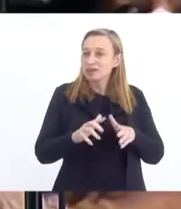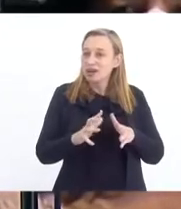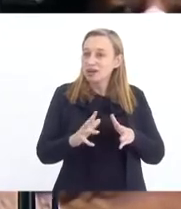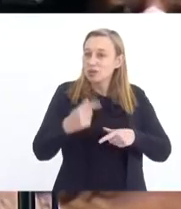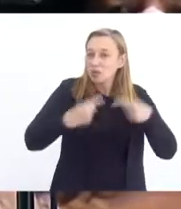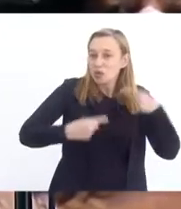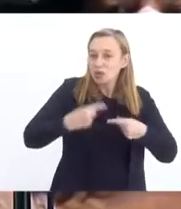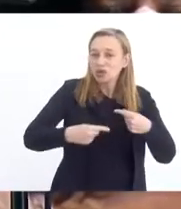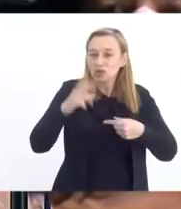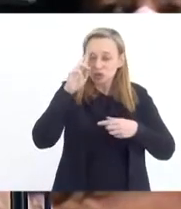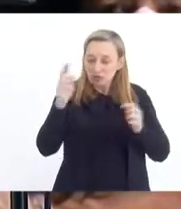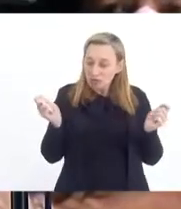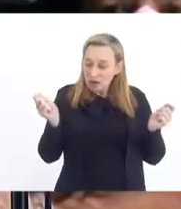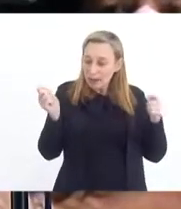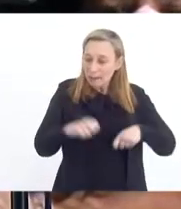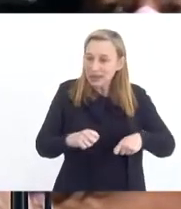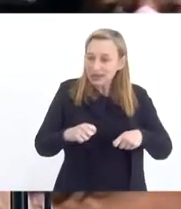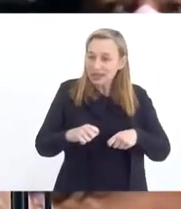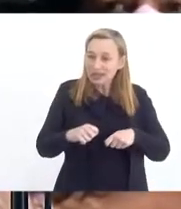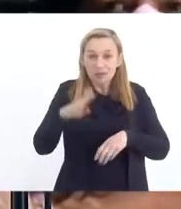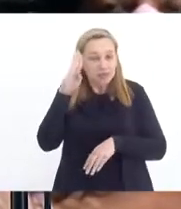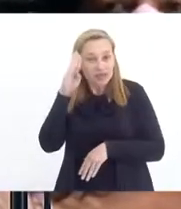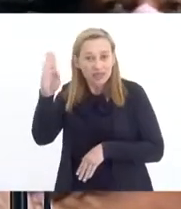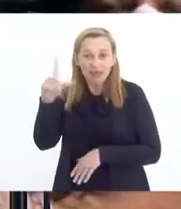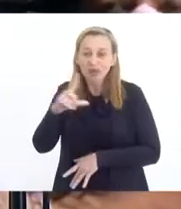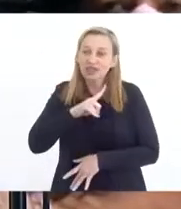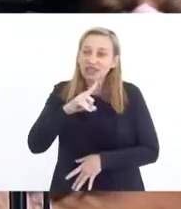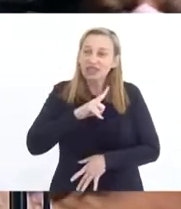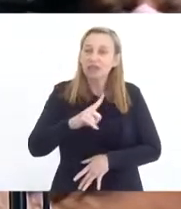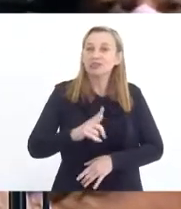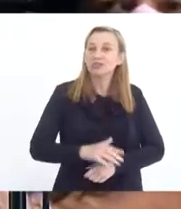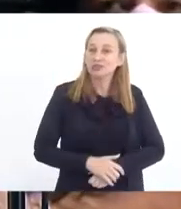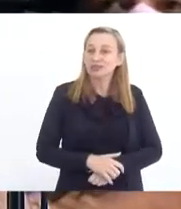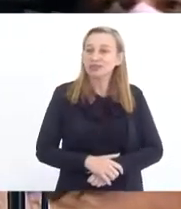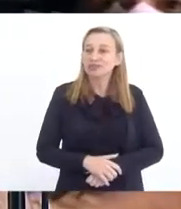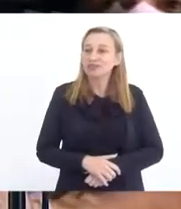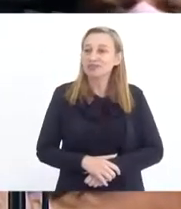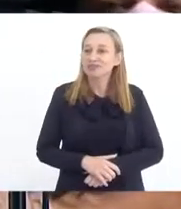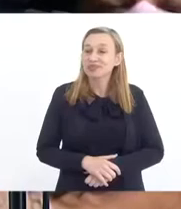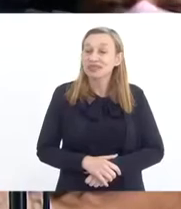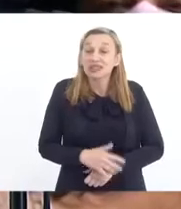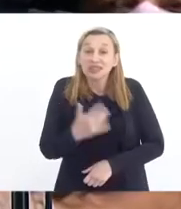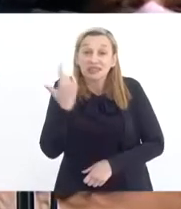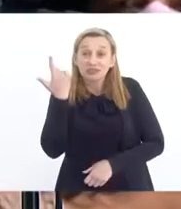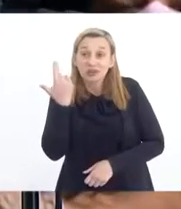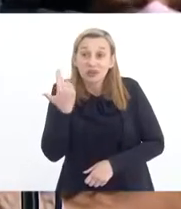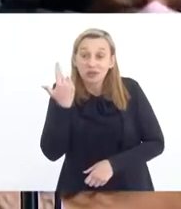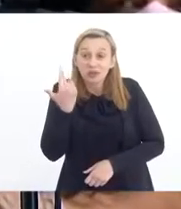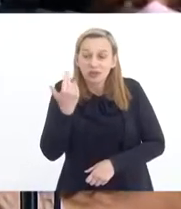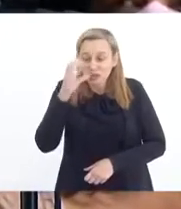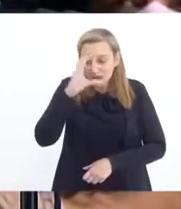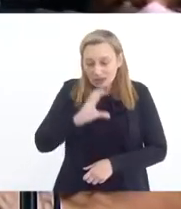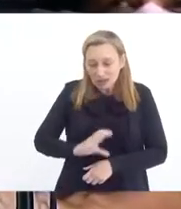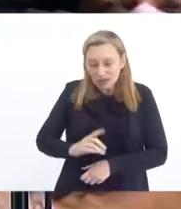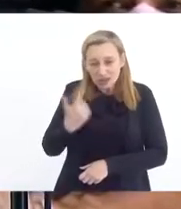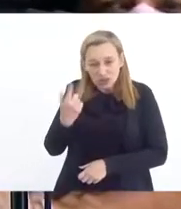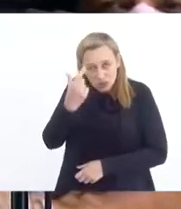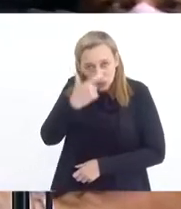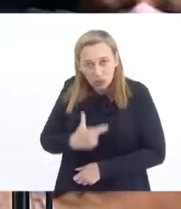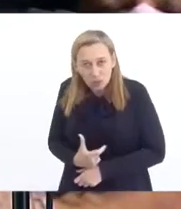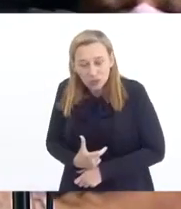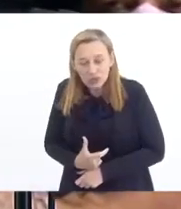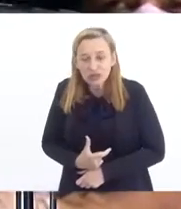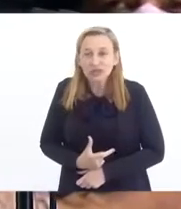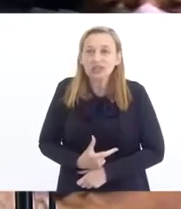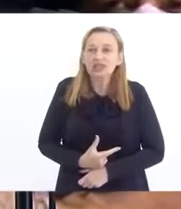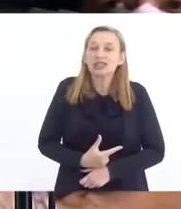a capacidade fundamental que nós temos, quanto, naturalmente, cidadãos e cidadãs, e aí